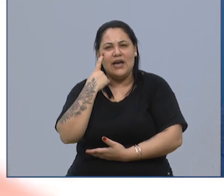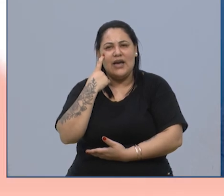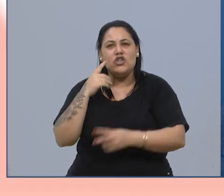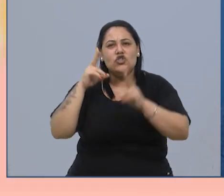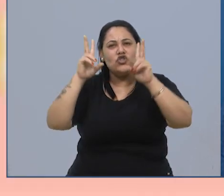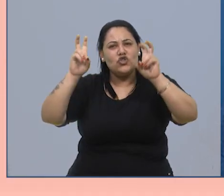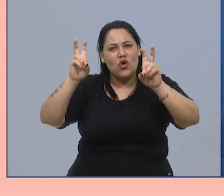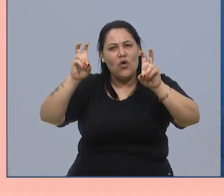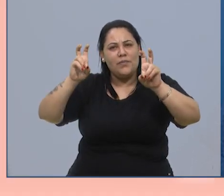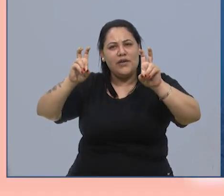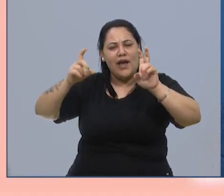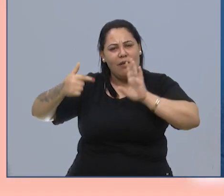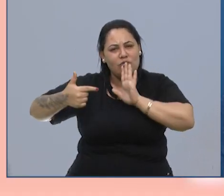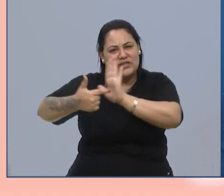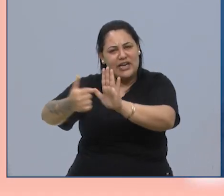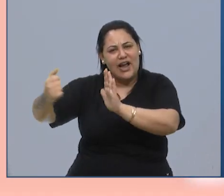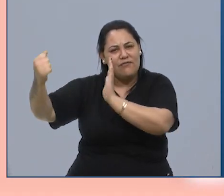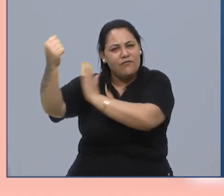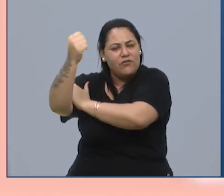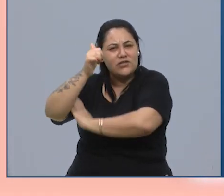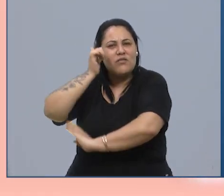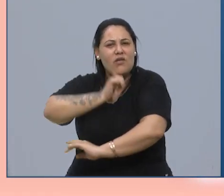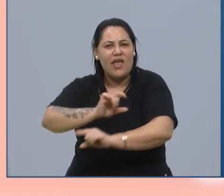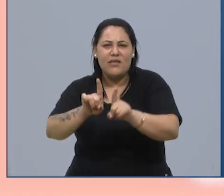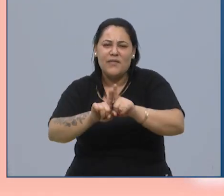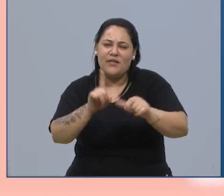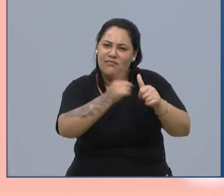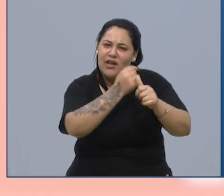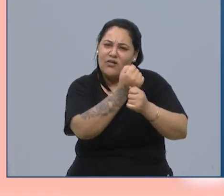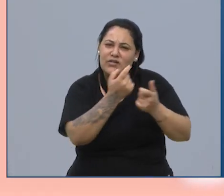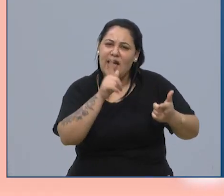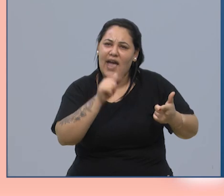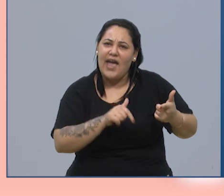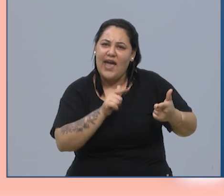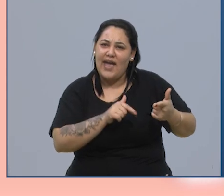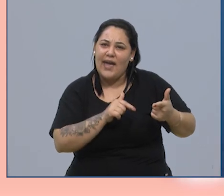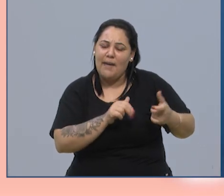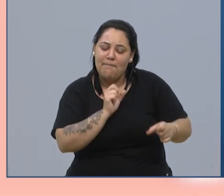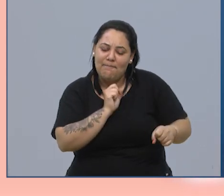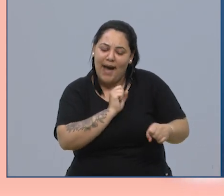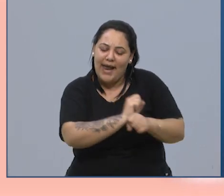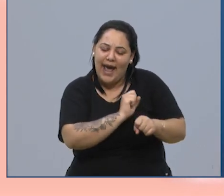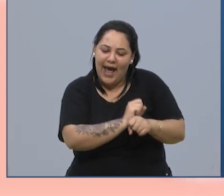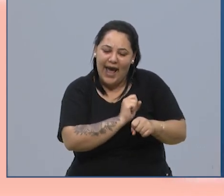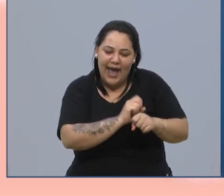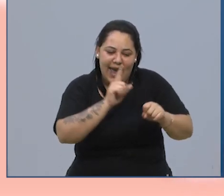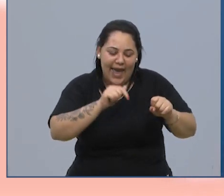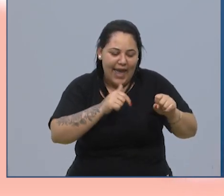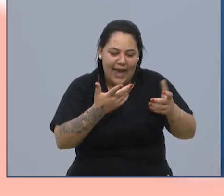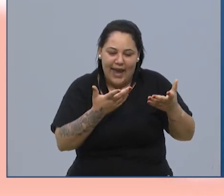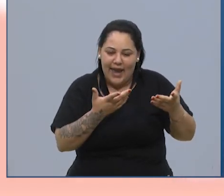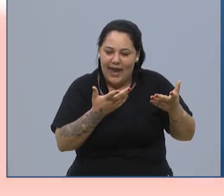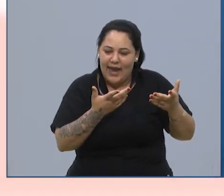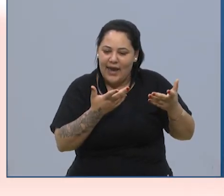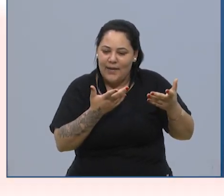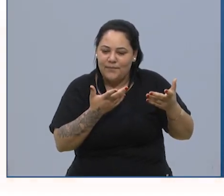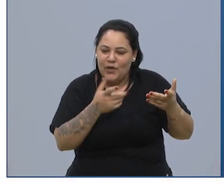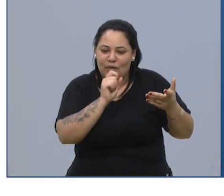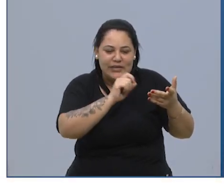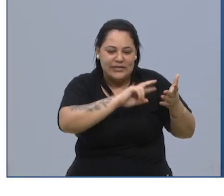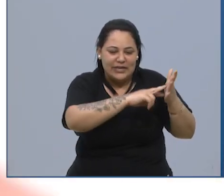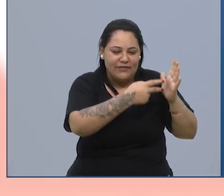questão, né? O estudo tem que se envolver, tem que pesquisar, tem que trabalhar. Eu tenho uma série